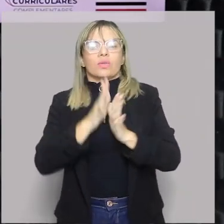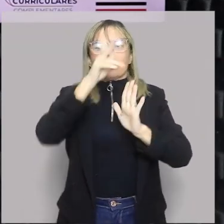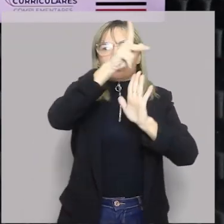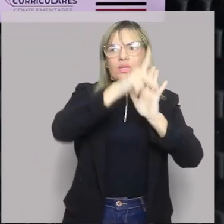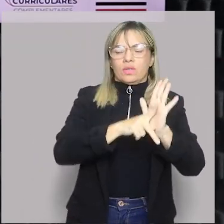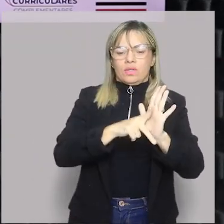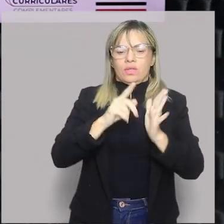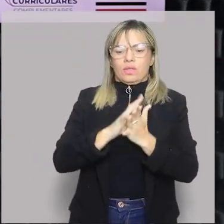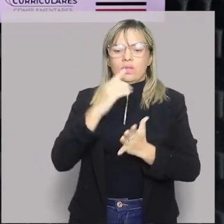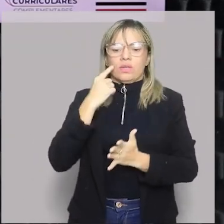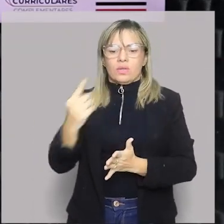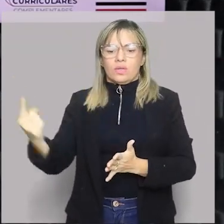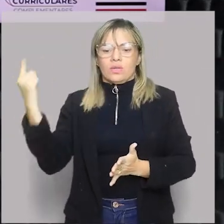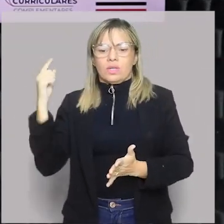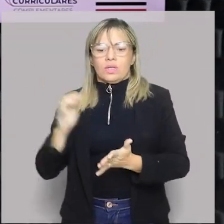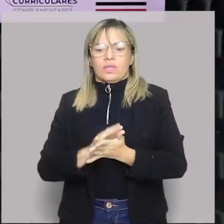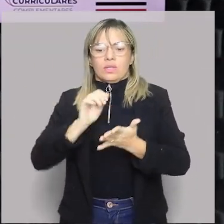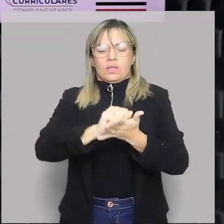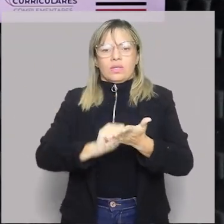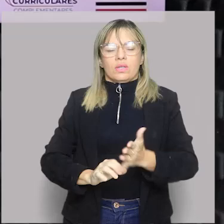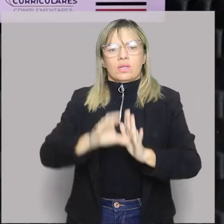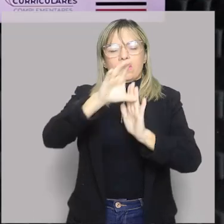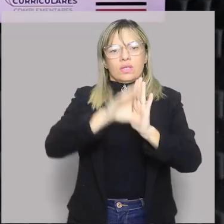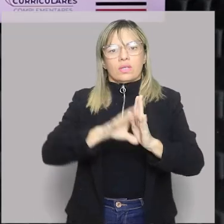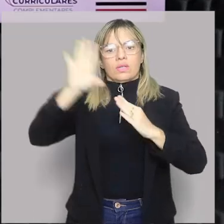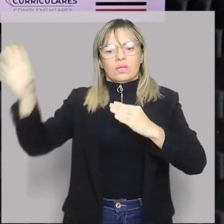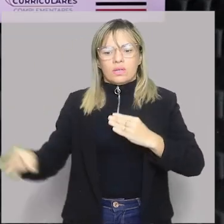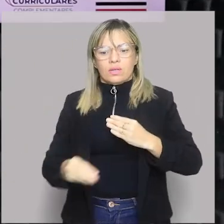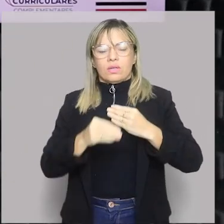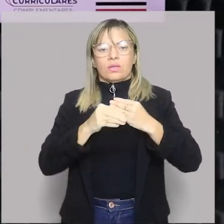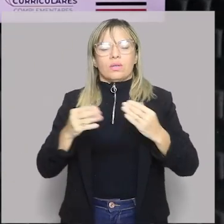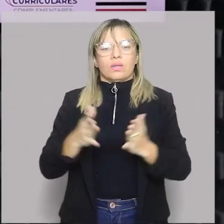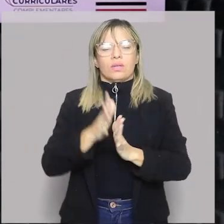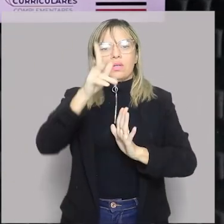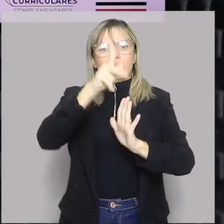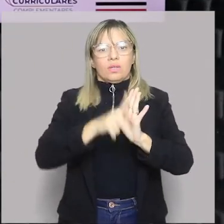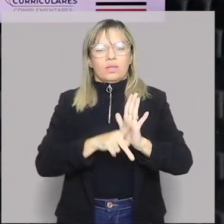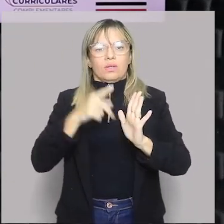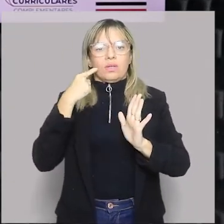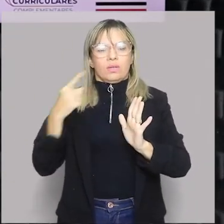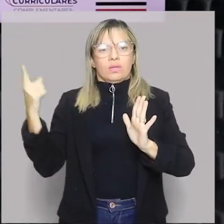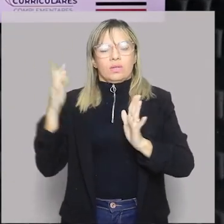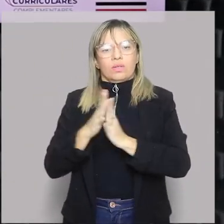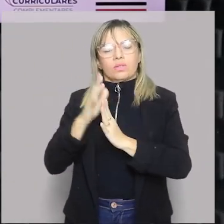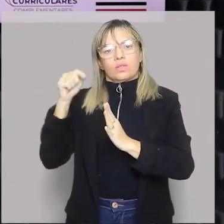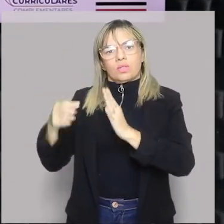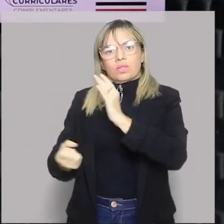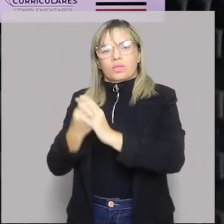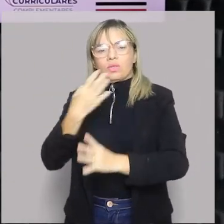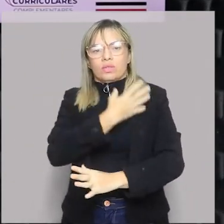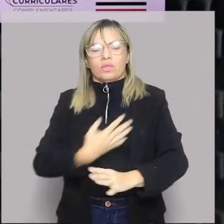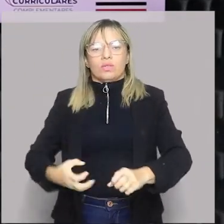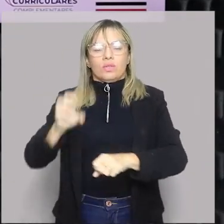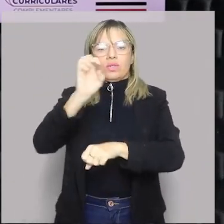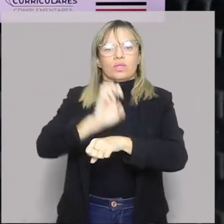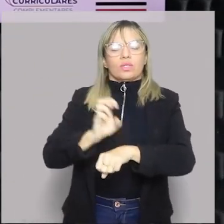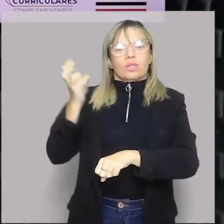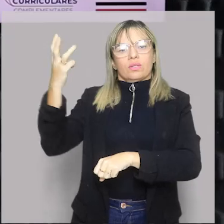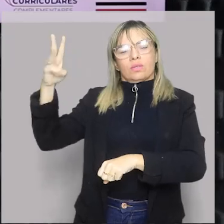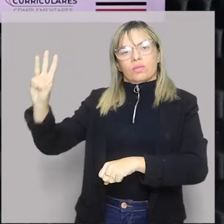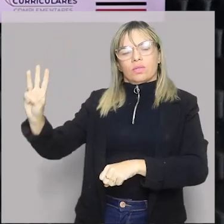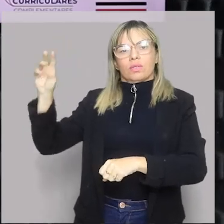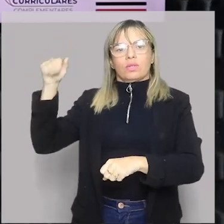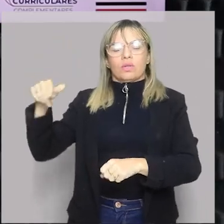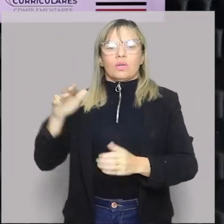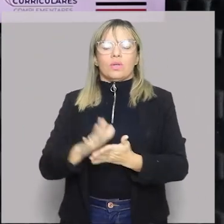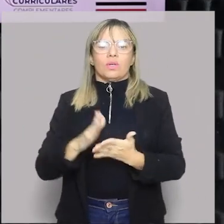projeto Atividades Curriculares Complementares. É um projeto de iniciativa do governo do estado do Maranhão. Nós